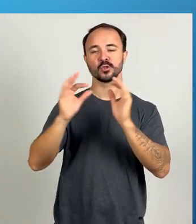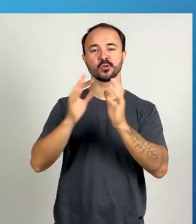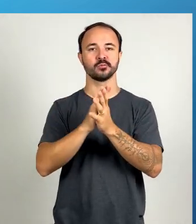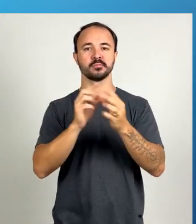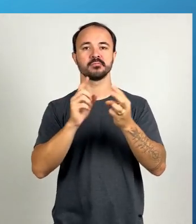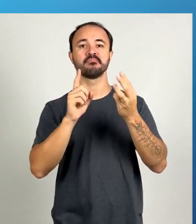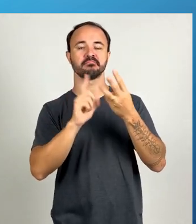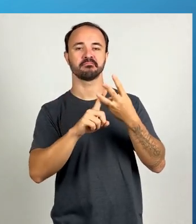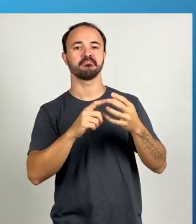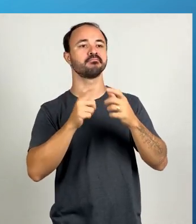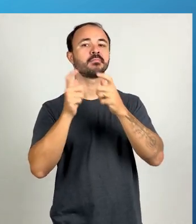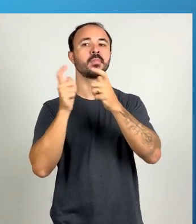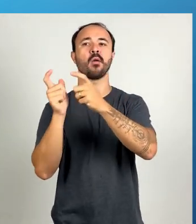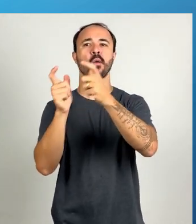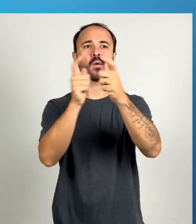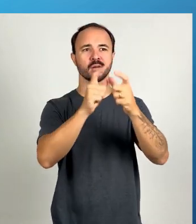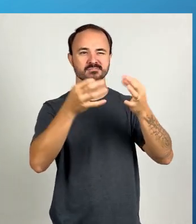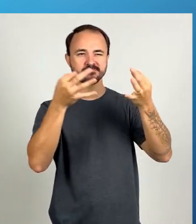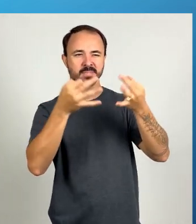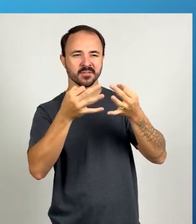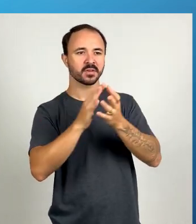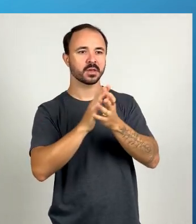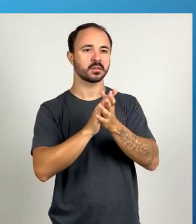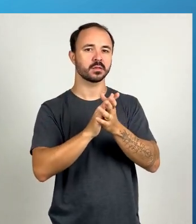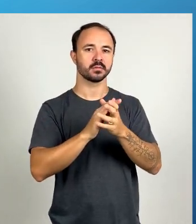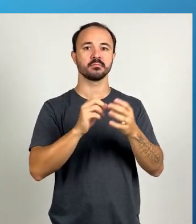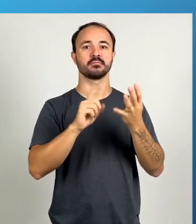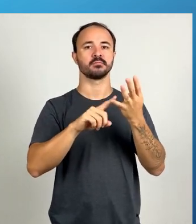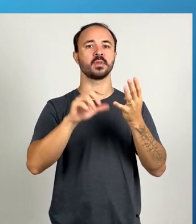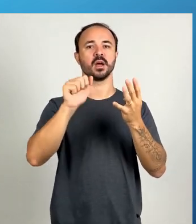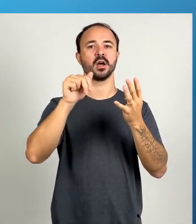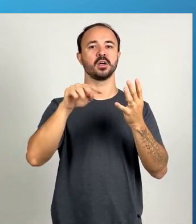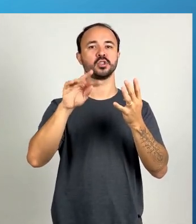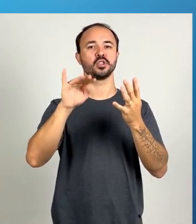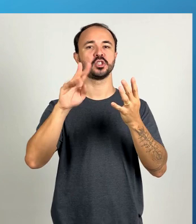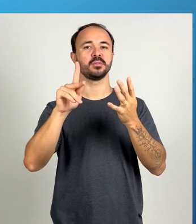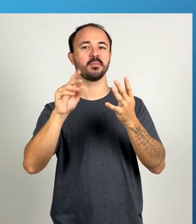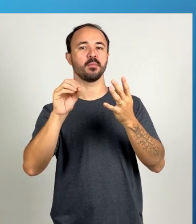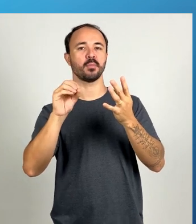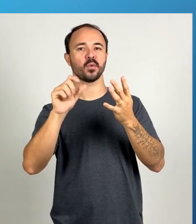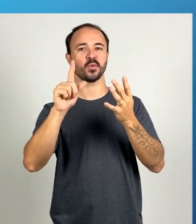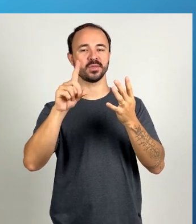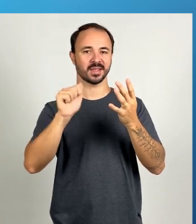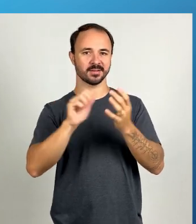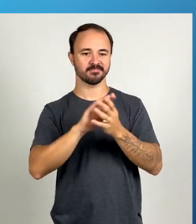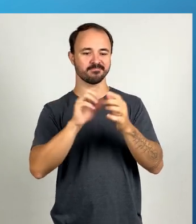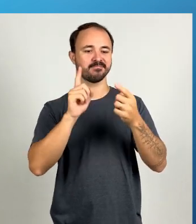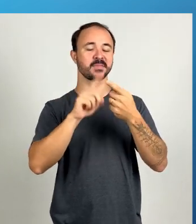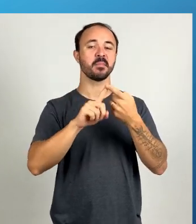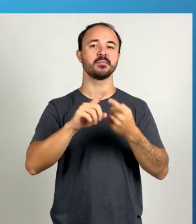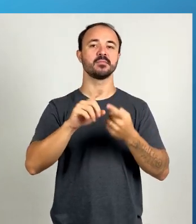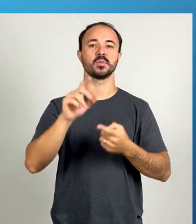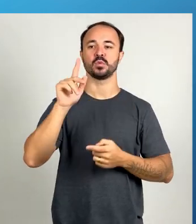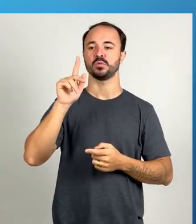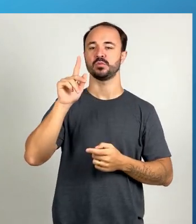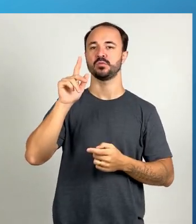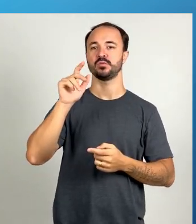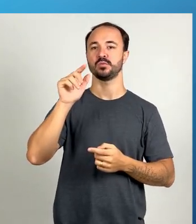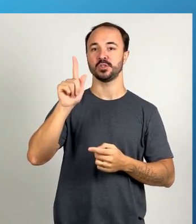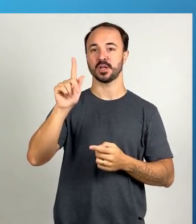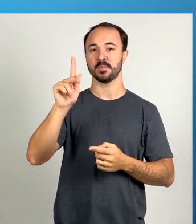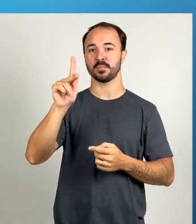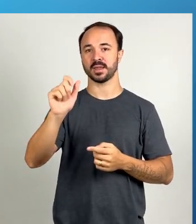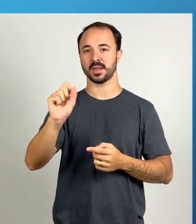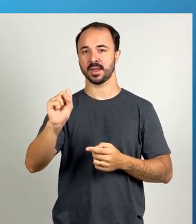longitude, localização com precisão, o que são antípodas? E o famoso GPS,